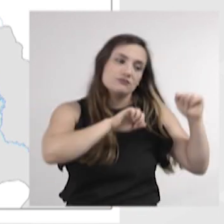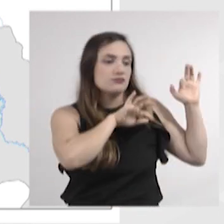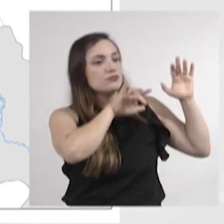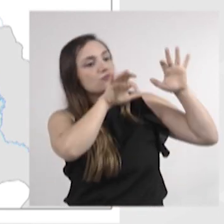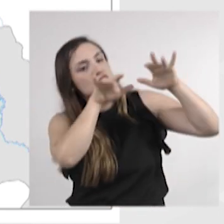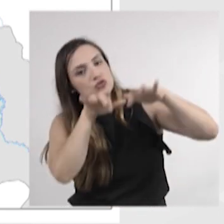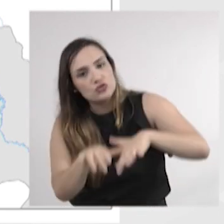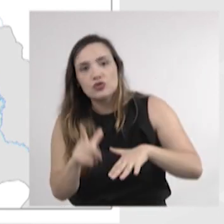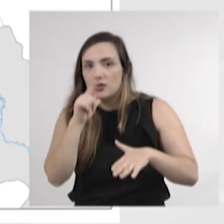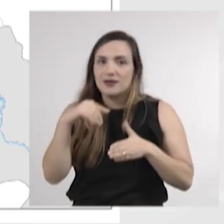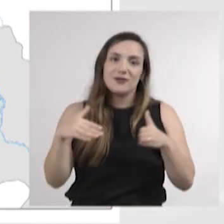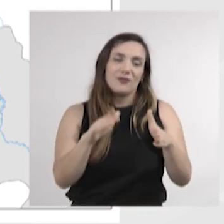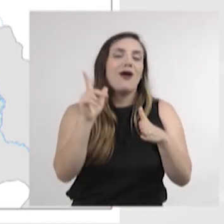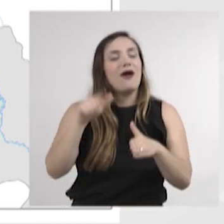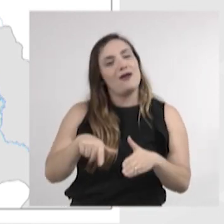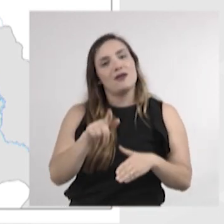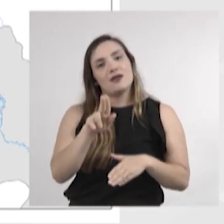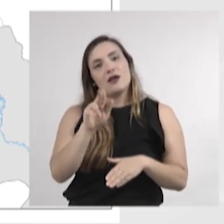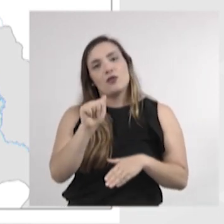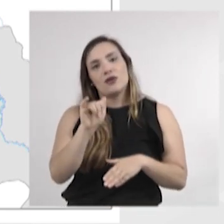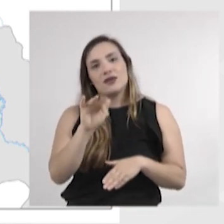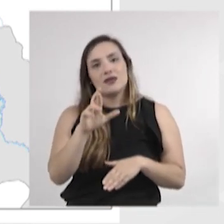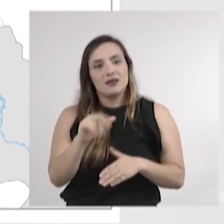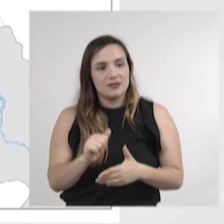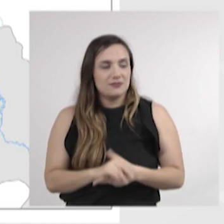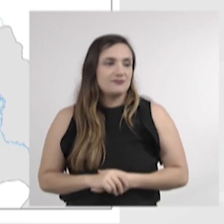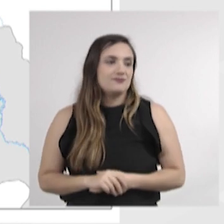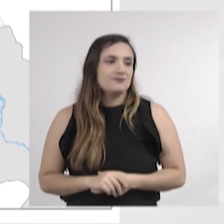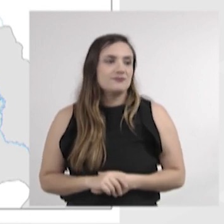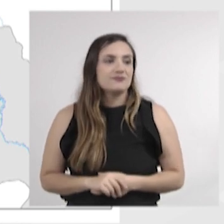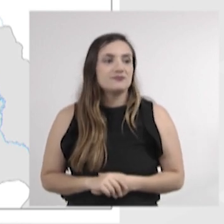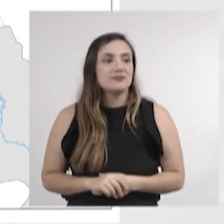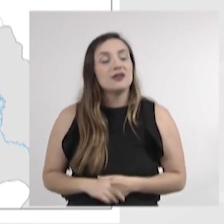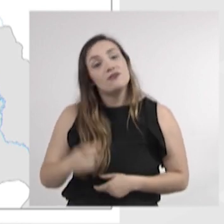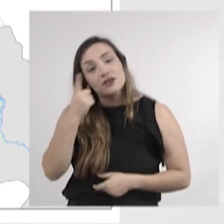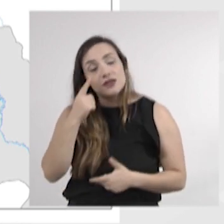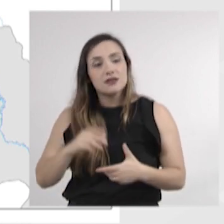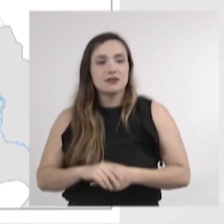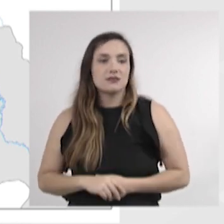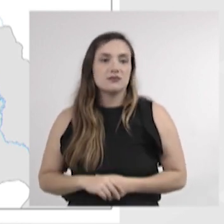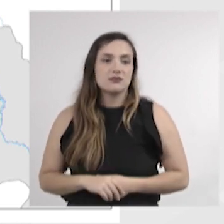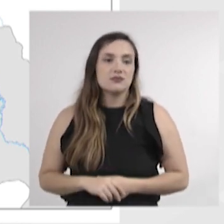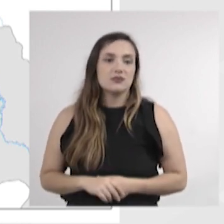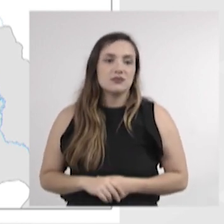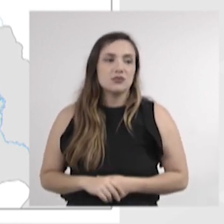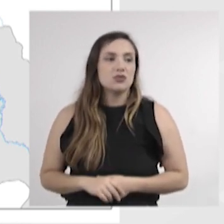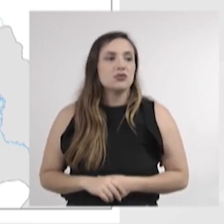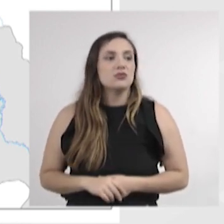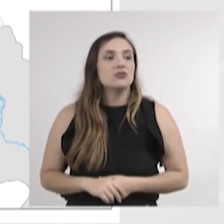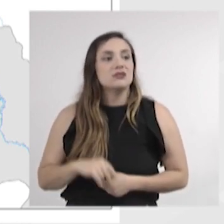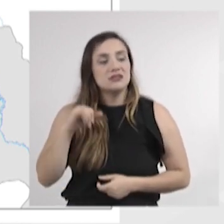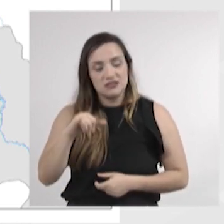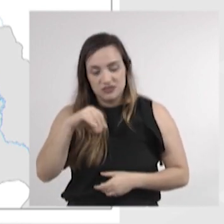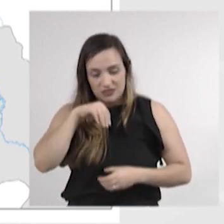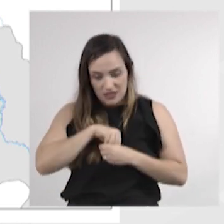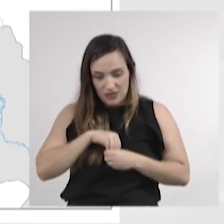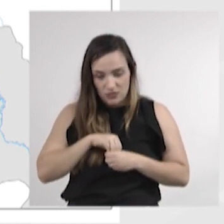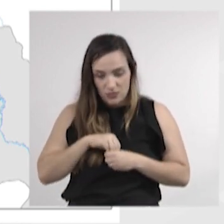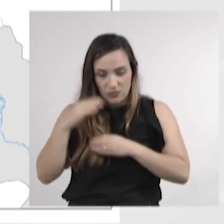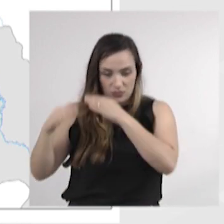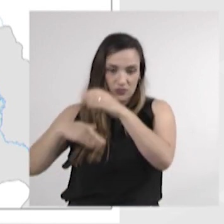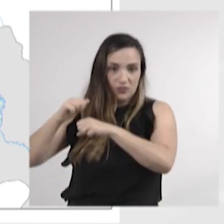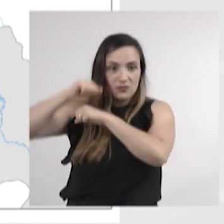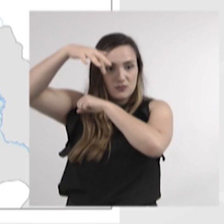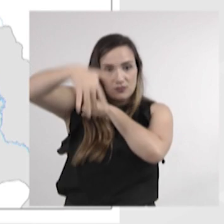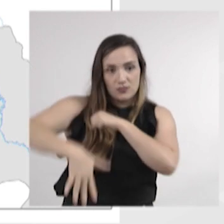das duas barragens lá de montante, ó, é proporcional ao que sai da Itaipu. Então, o que fica retido dentro da Itaipu é praticamente o que está